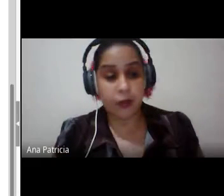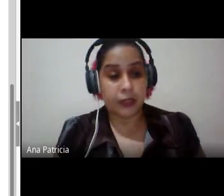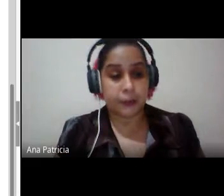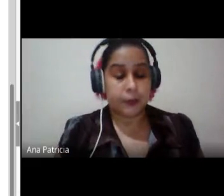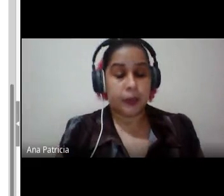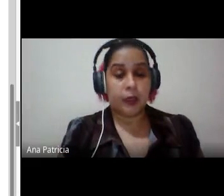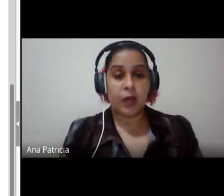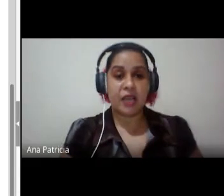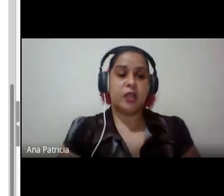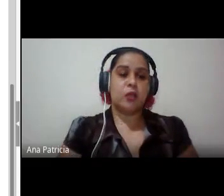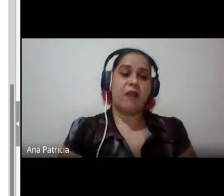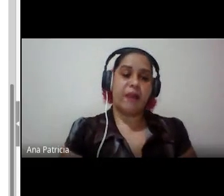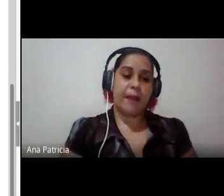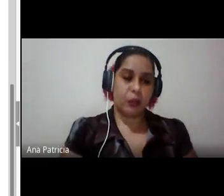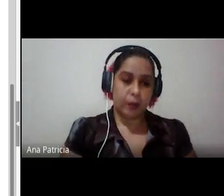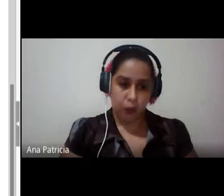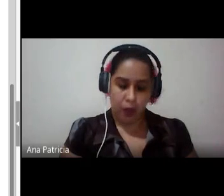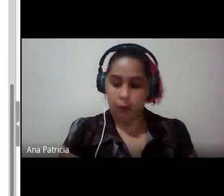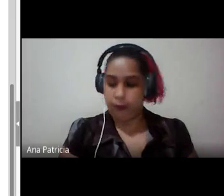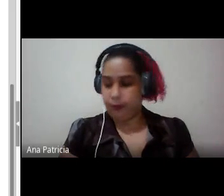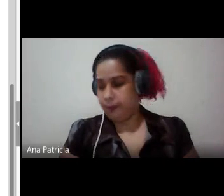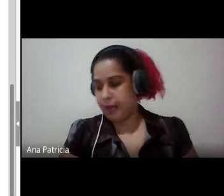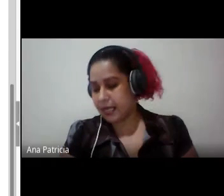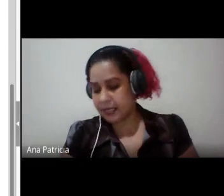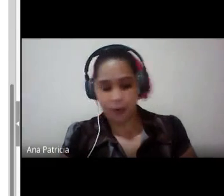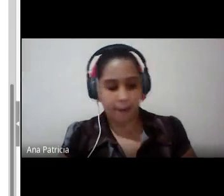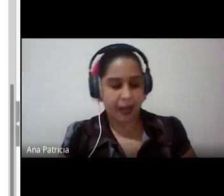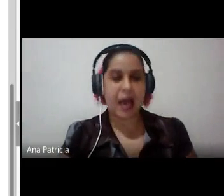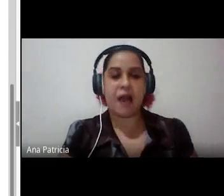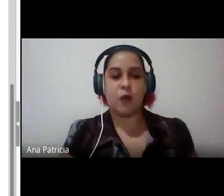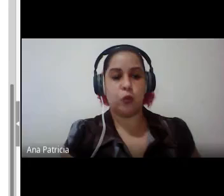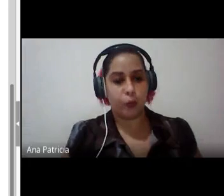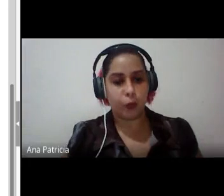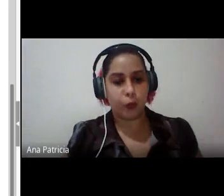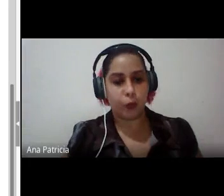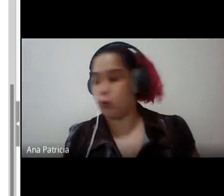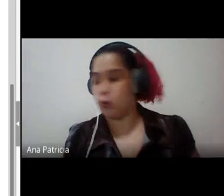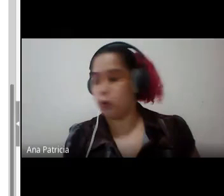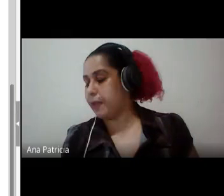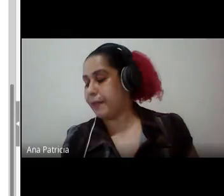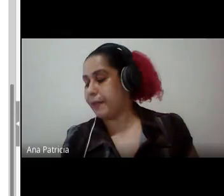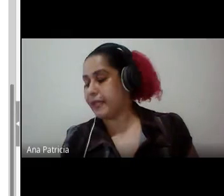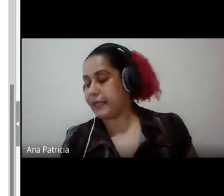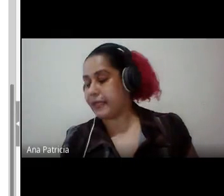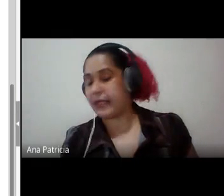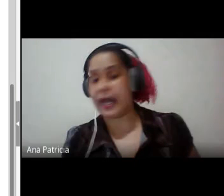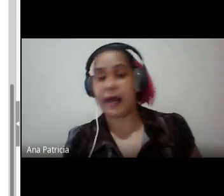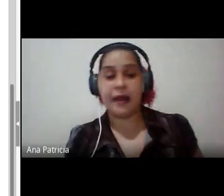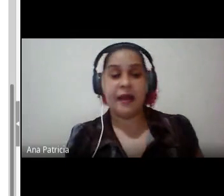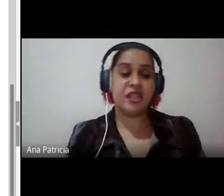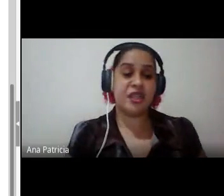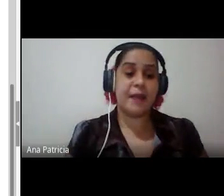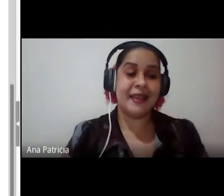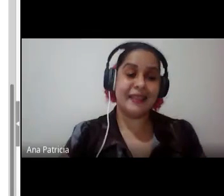Então, voltando. Quando a gente usa o alfabeto manual para dizer uma palavra ou o nome de uma pessoa, se apresentar,